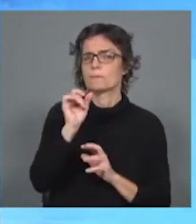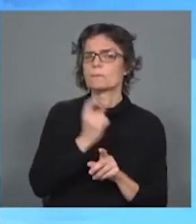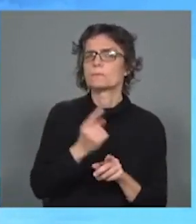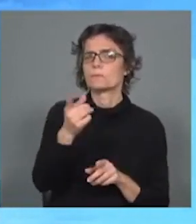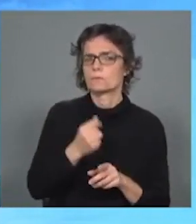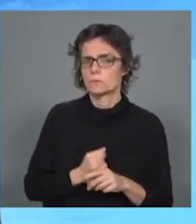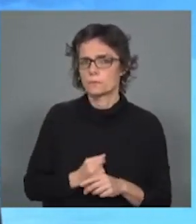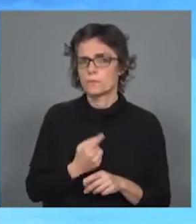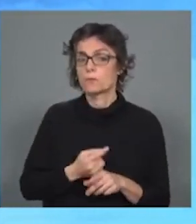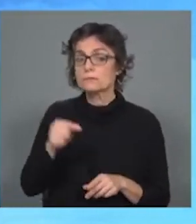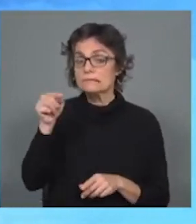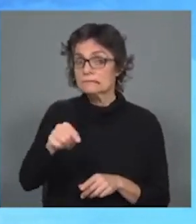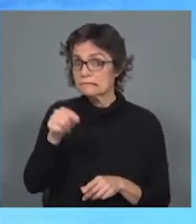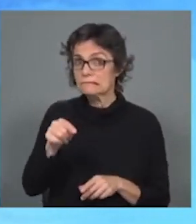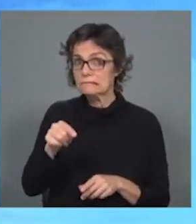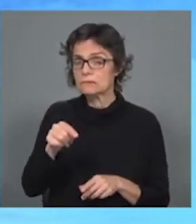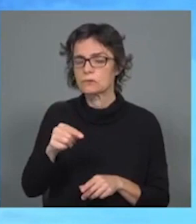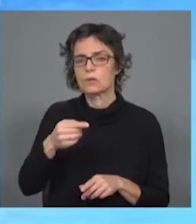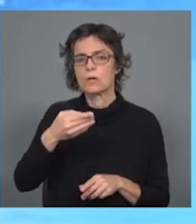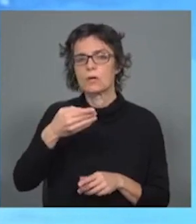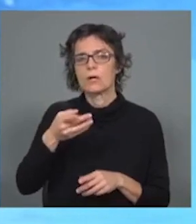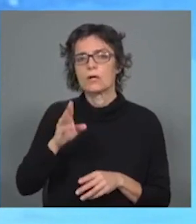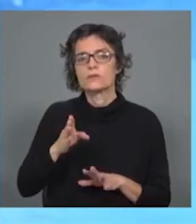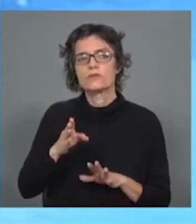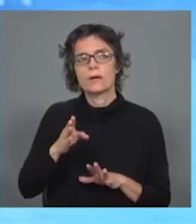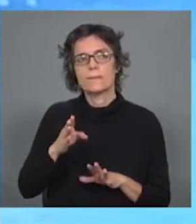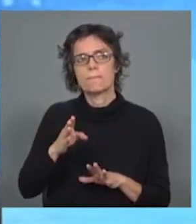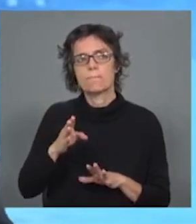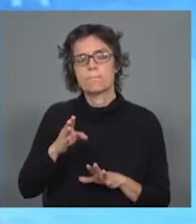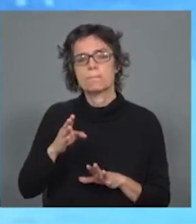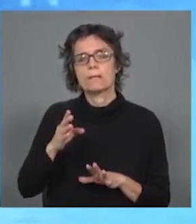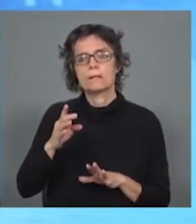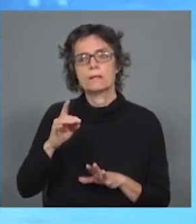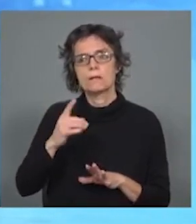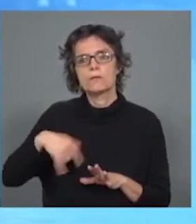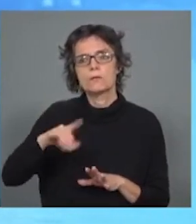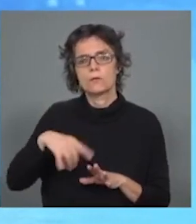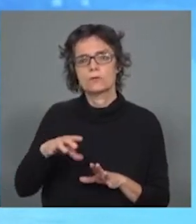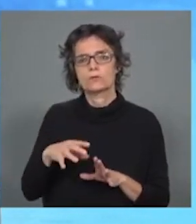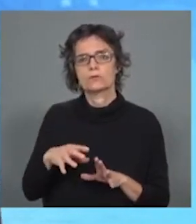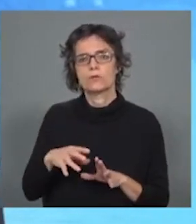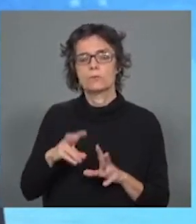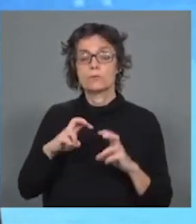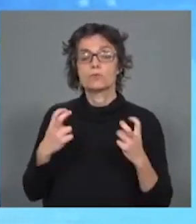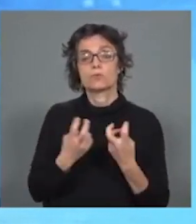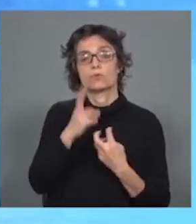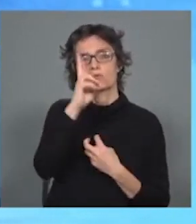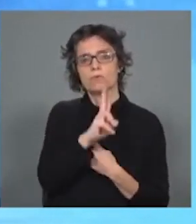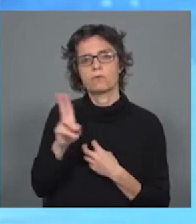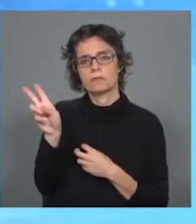isto é um mandato, é um pedido, é algo que iniciou-se no Concílio Vaticano II. Já vamos